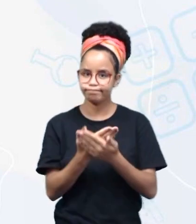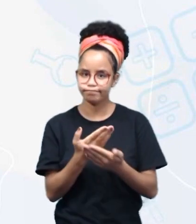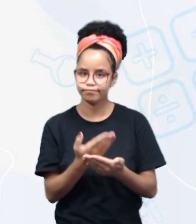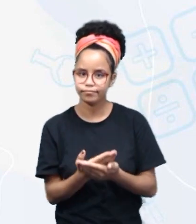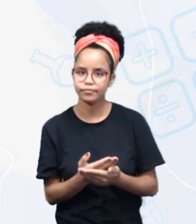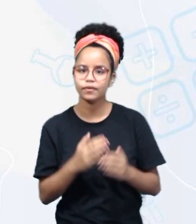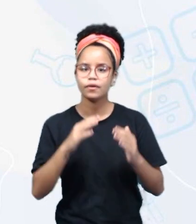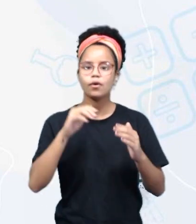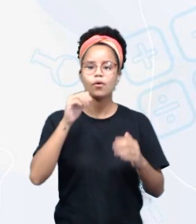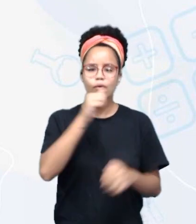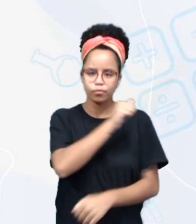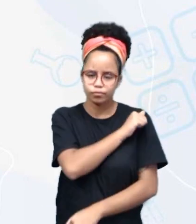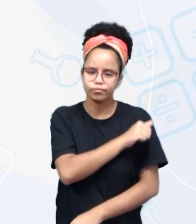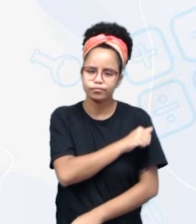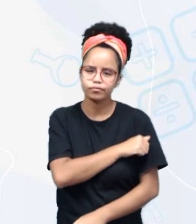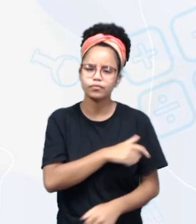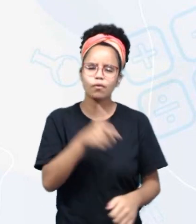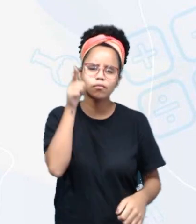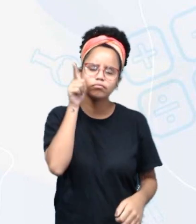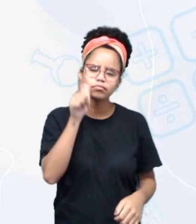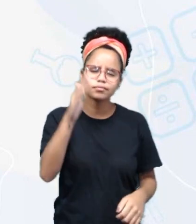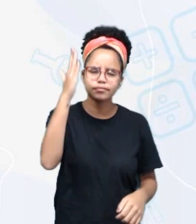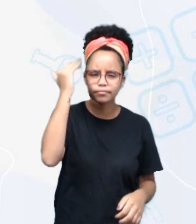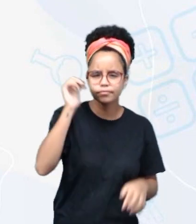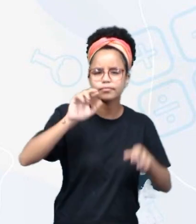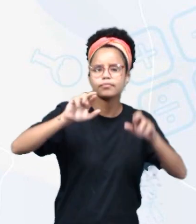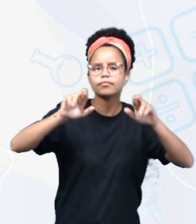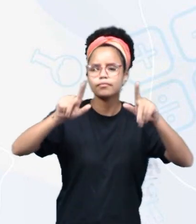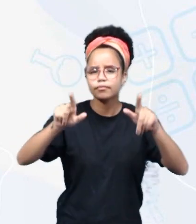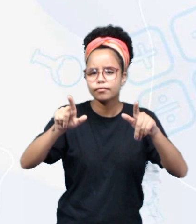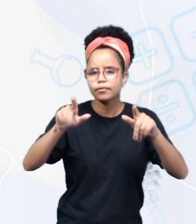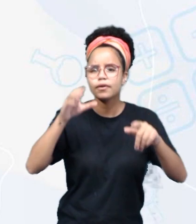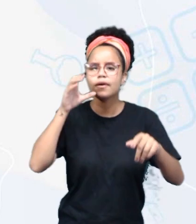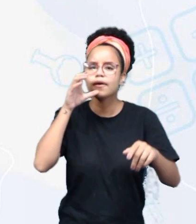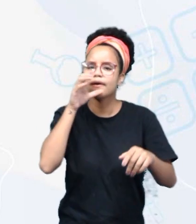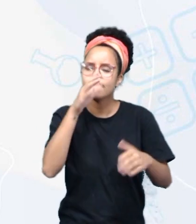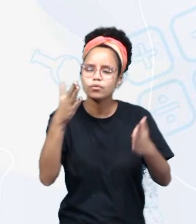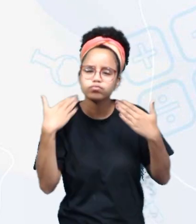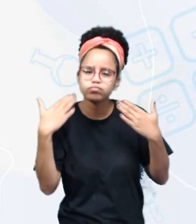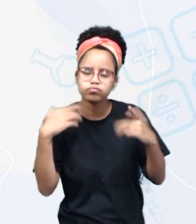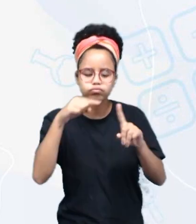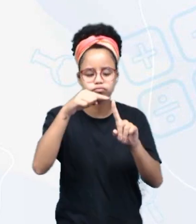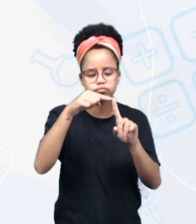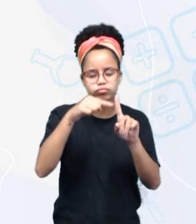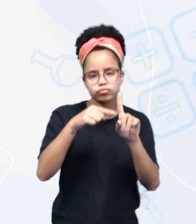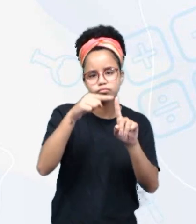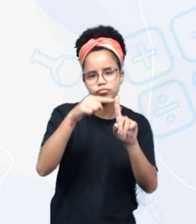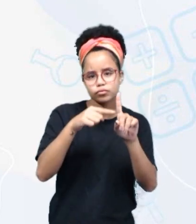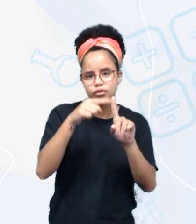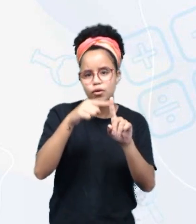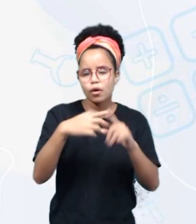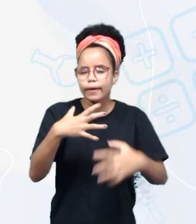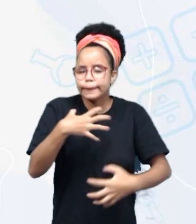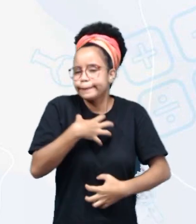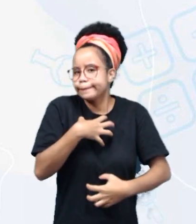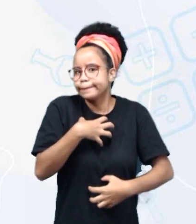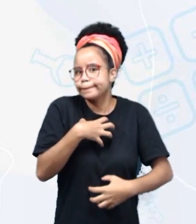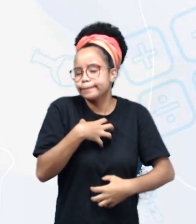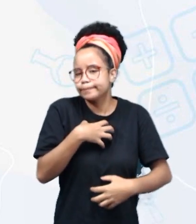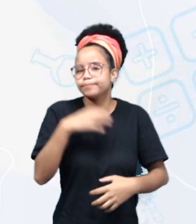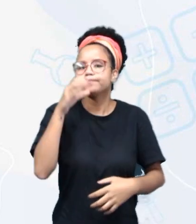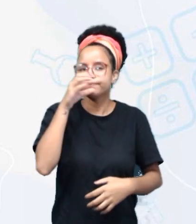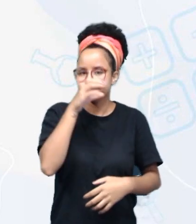que os estudantes consigam diferenciar calor, temperatura e sensação